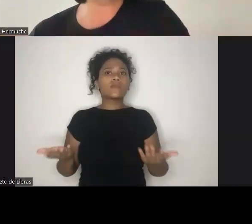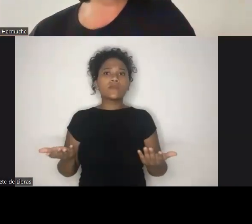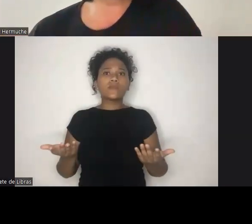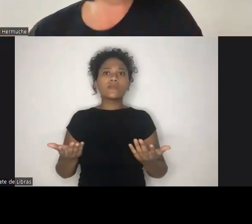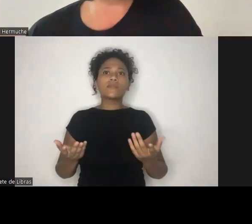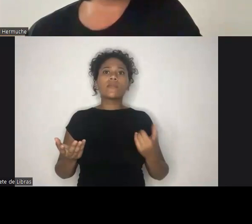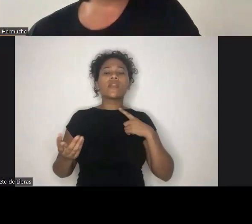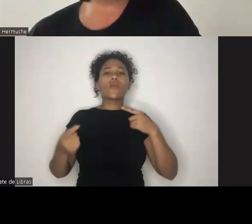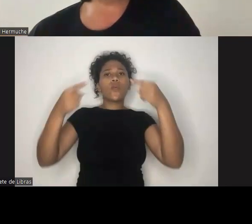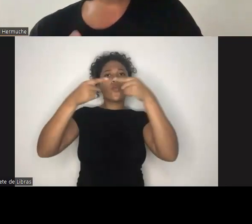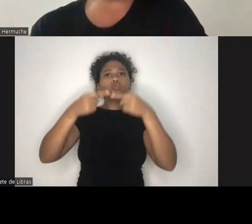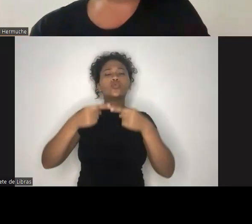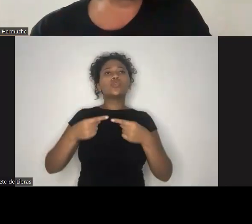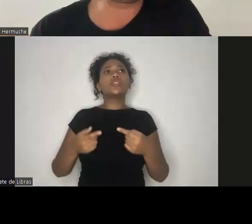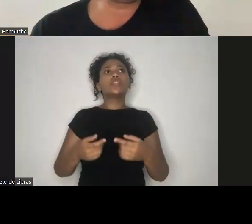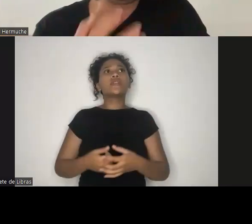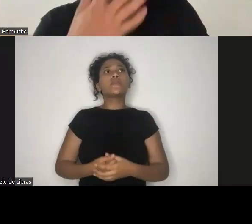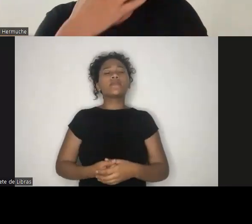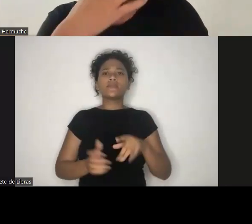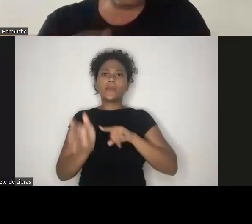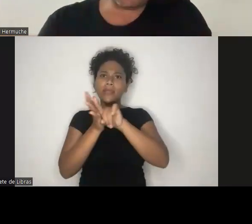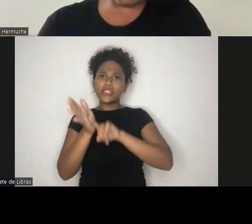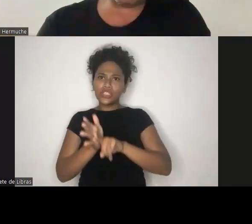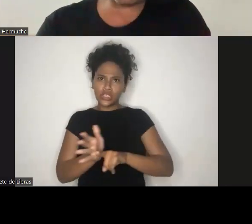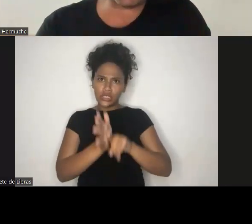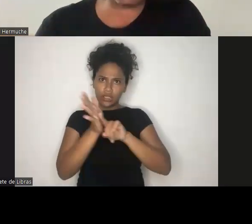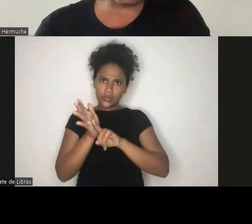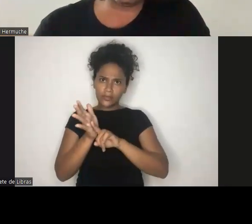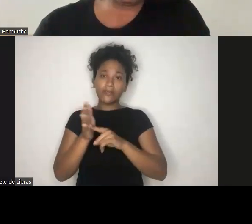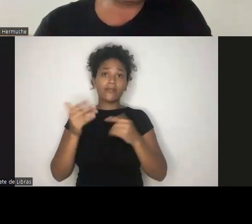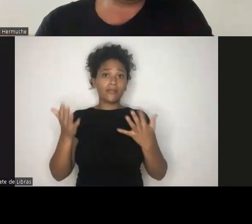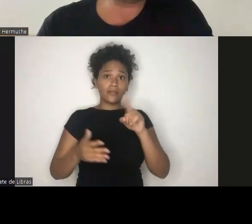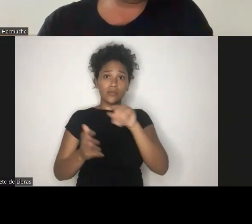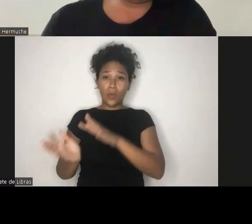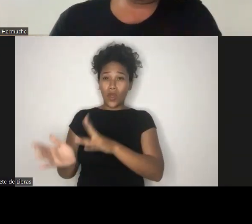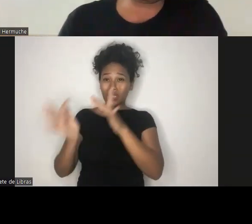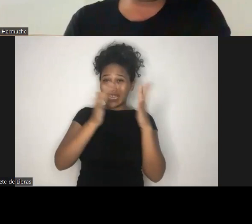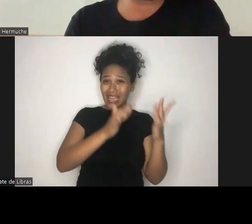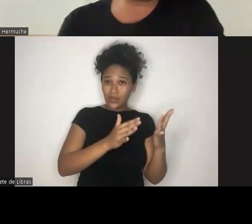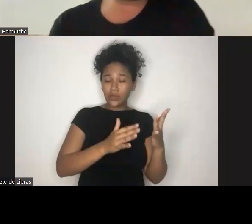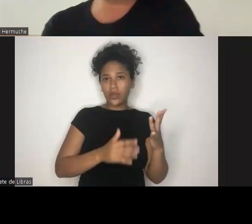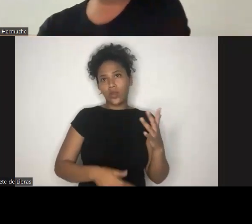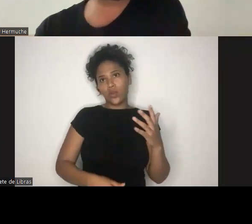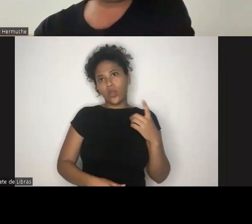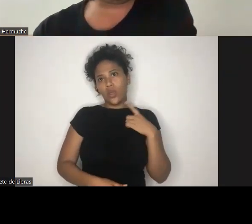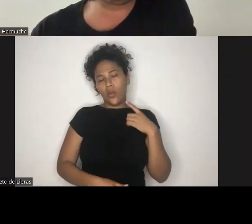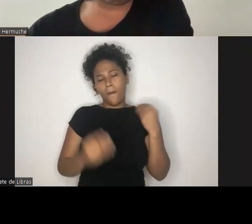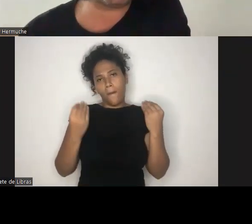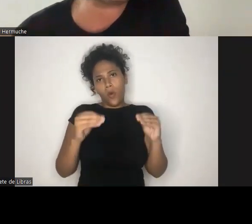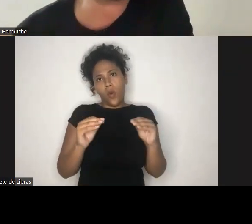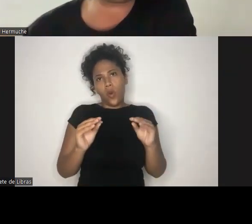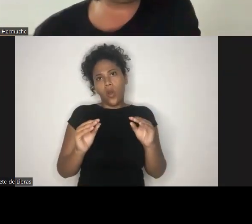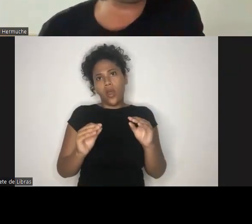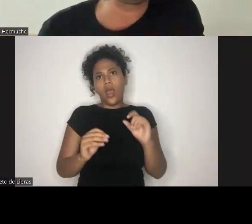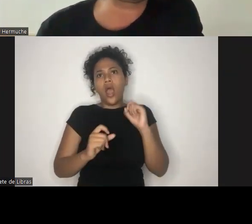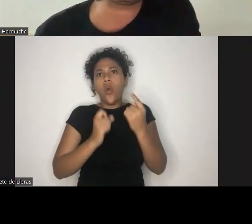conjunto de pesquisa então esse processo eu tô colocando aqui para vocês verem algumas